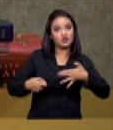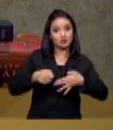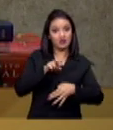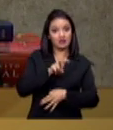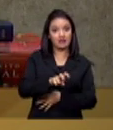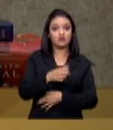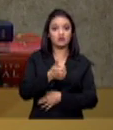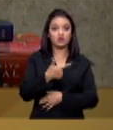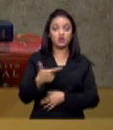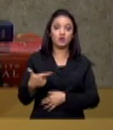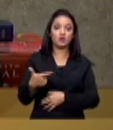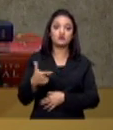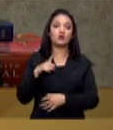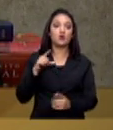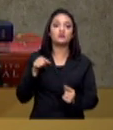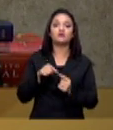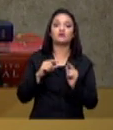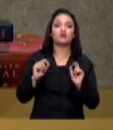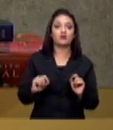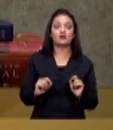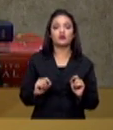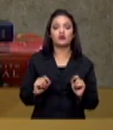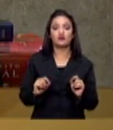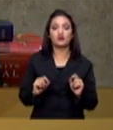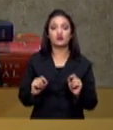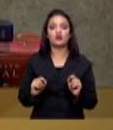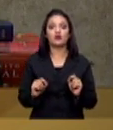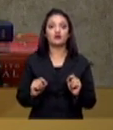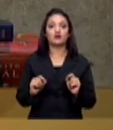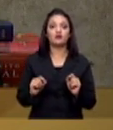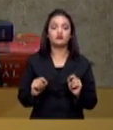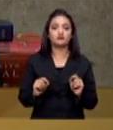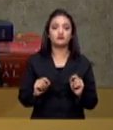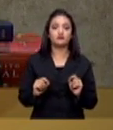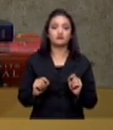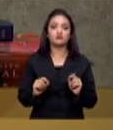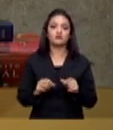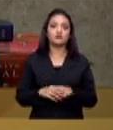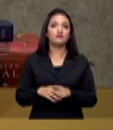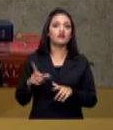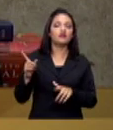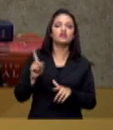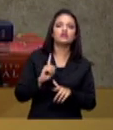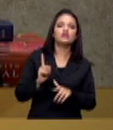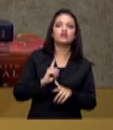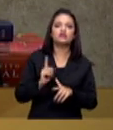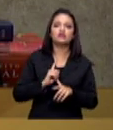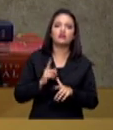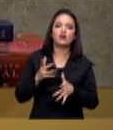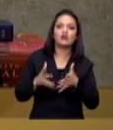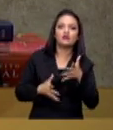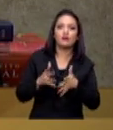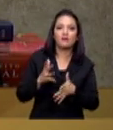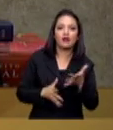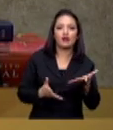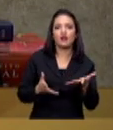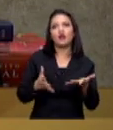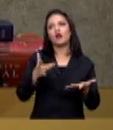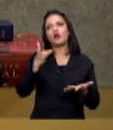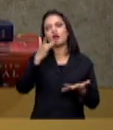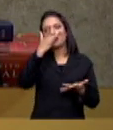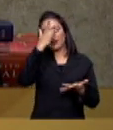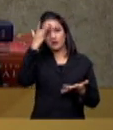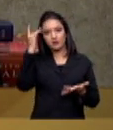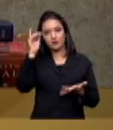ela visa, evidentemente, a não inibir a que a parte faça uso de um remédio constitucional